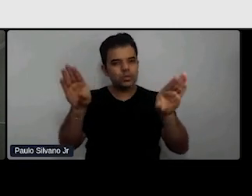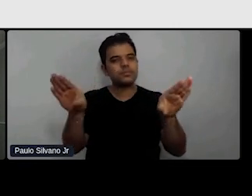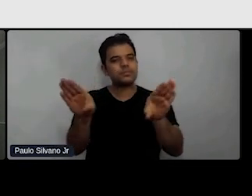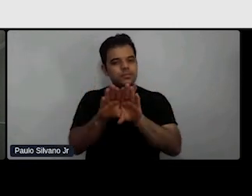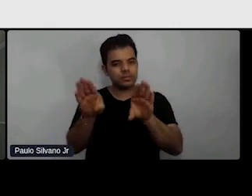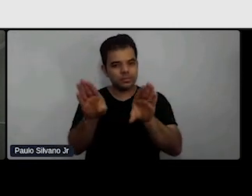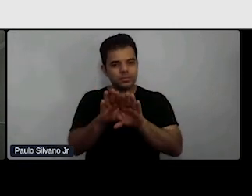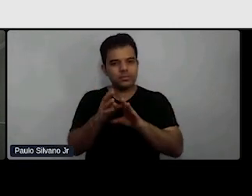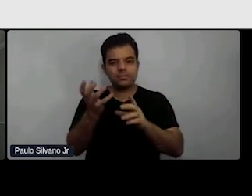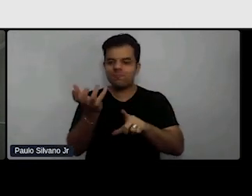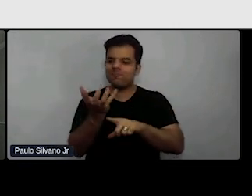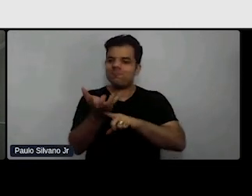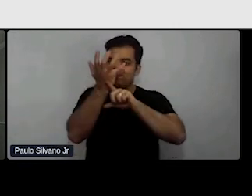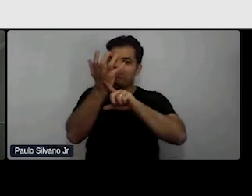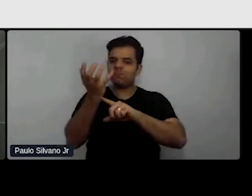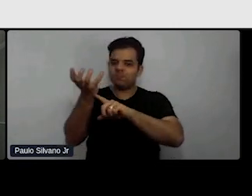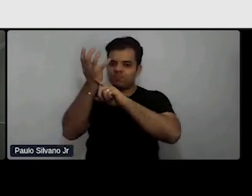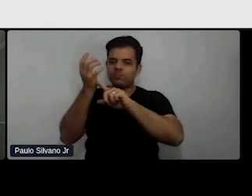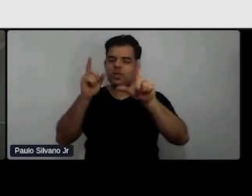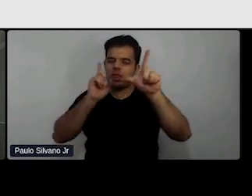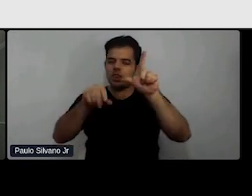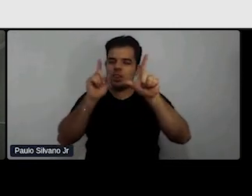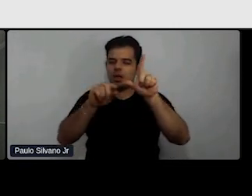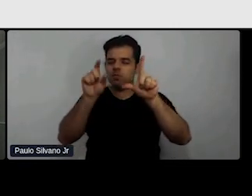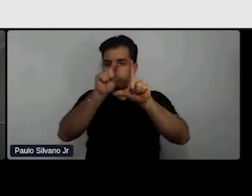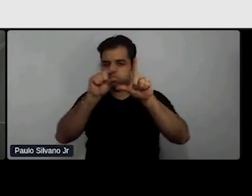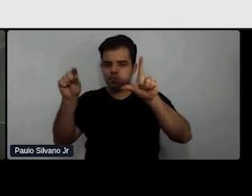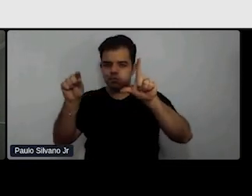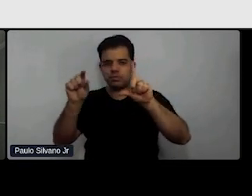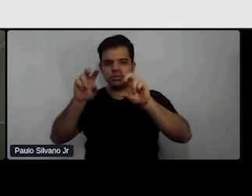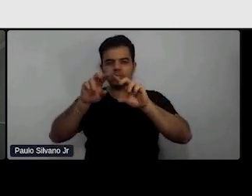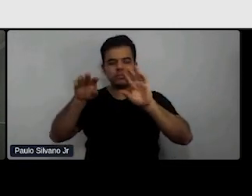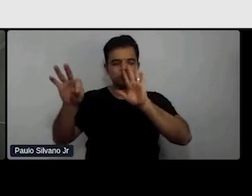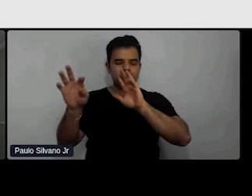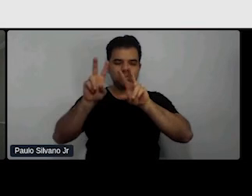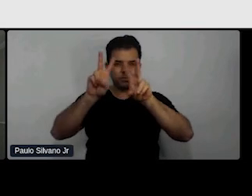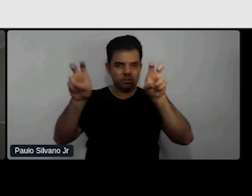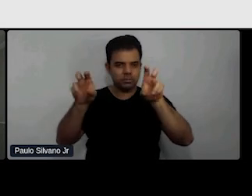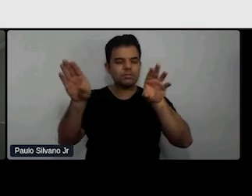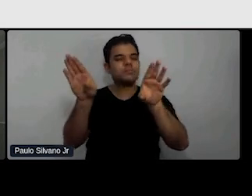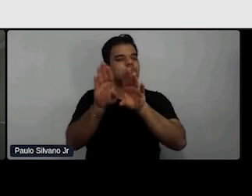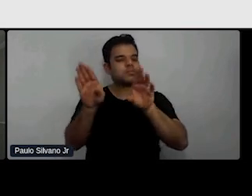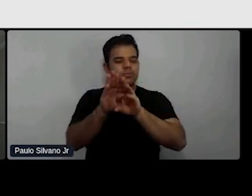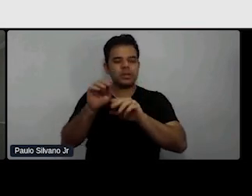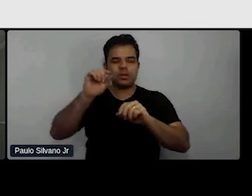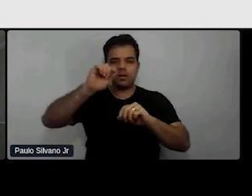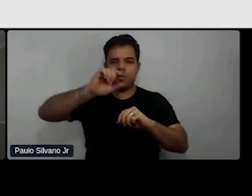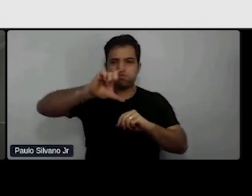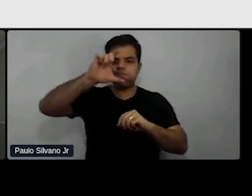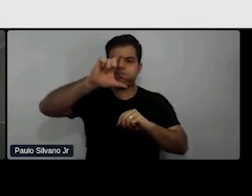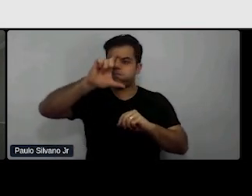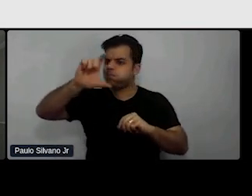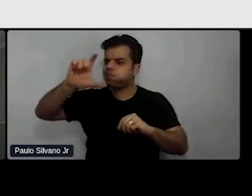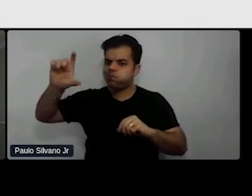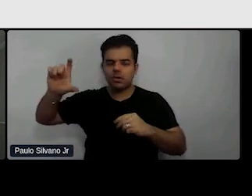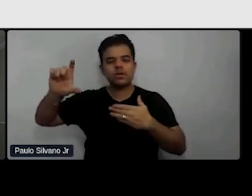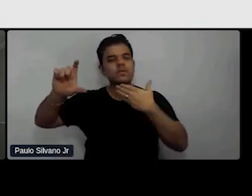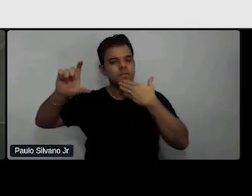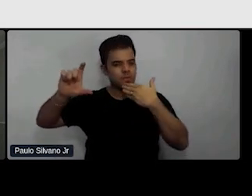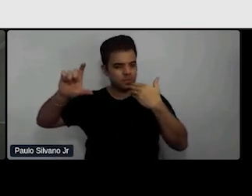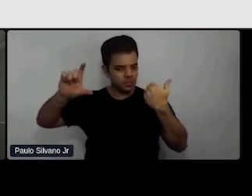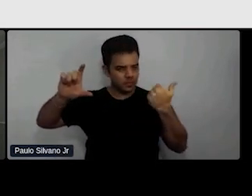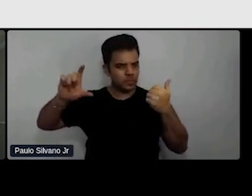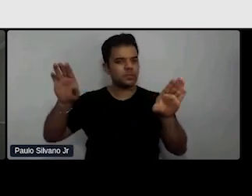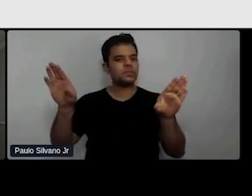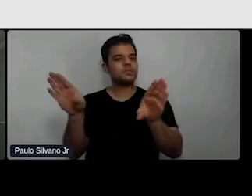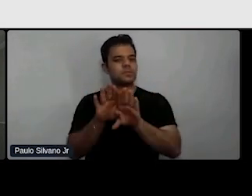maior contraste entre as cores do fundo e do título. Deixei um pouco maior ali